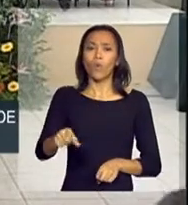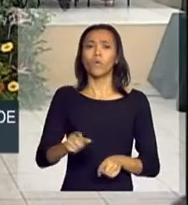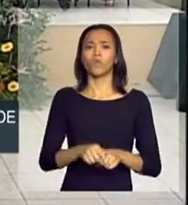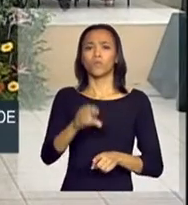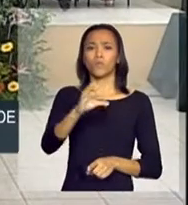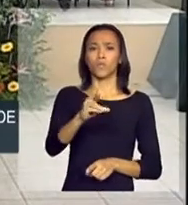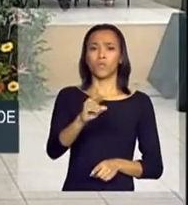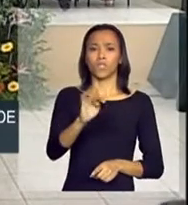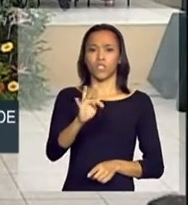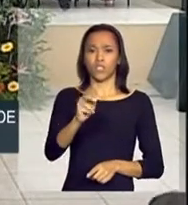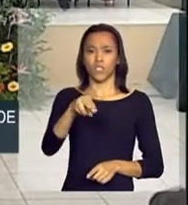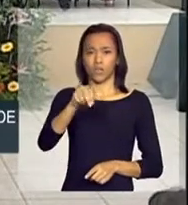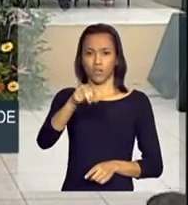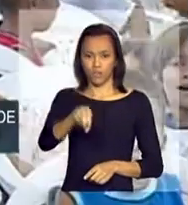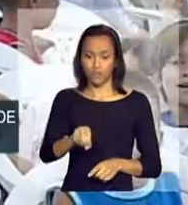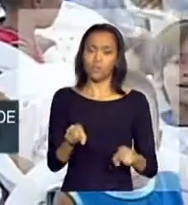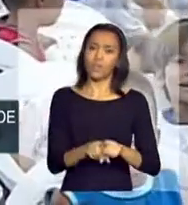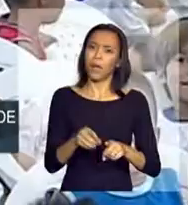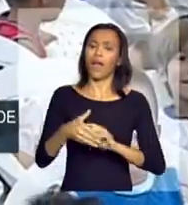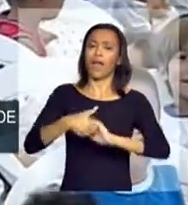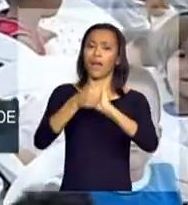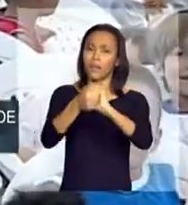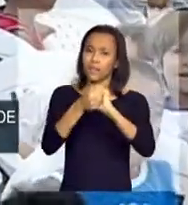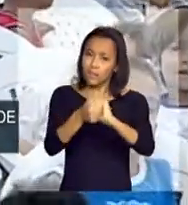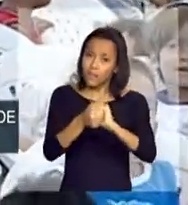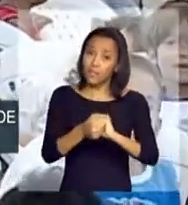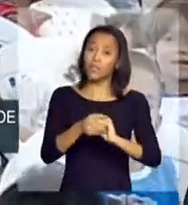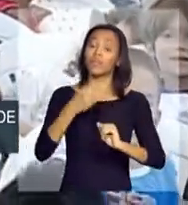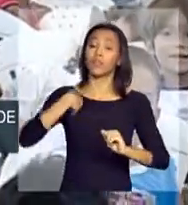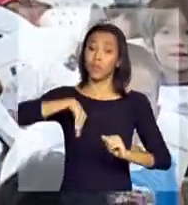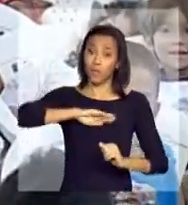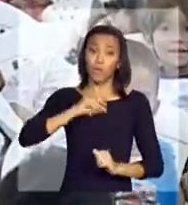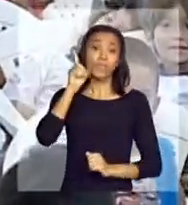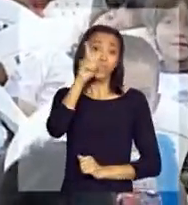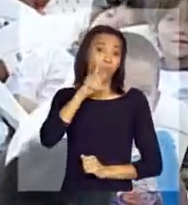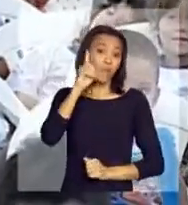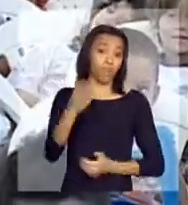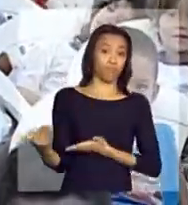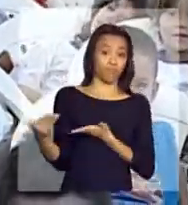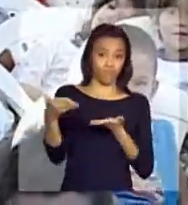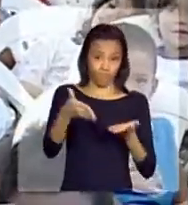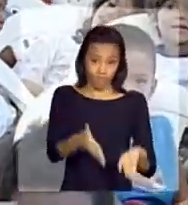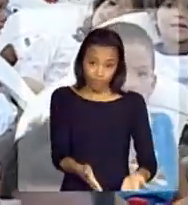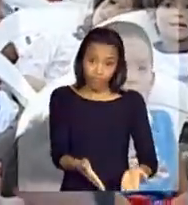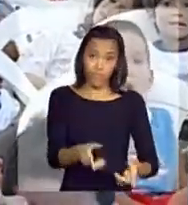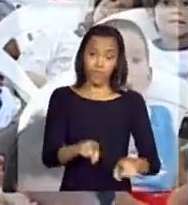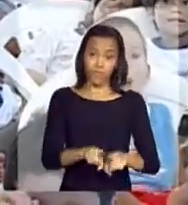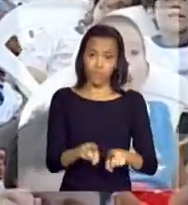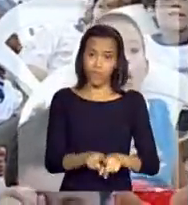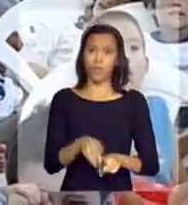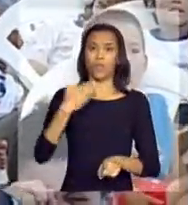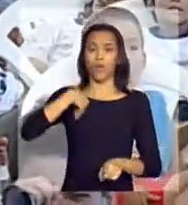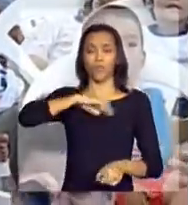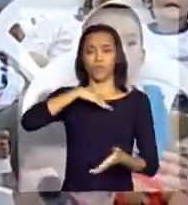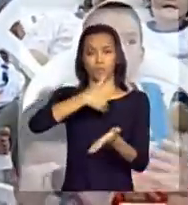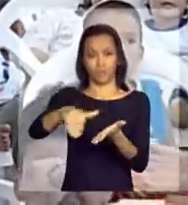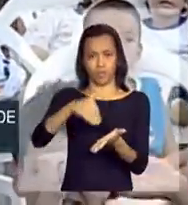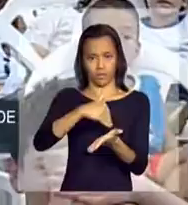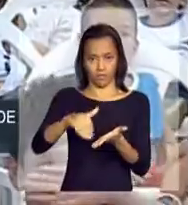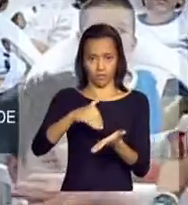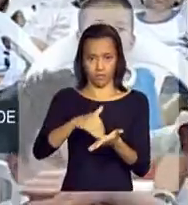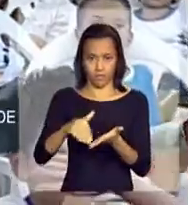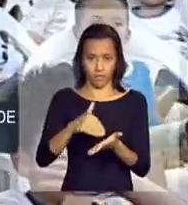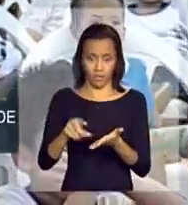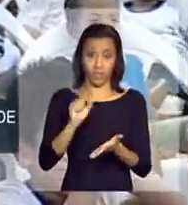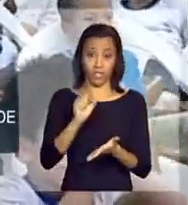Cristiano Araújo agradeceu a presença dos nossos deputados comentário veste o nosso secretário